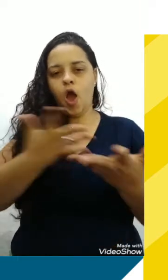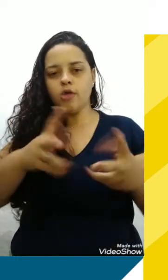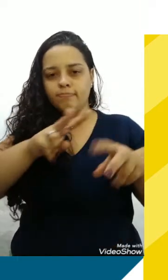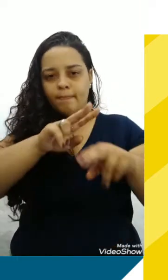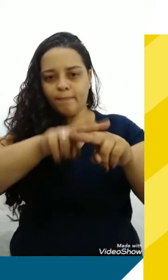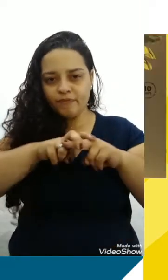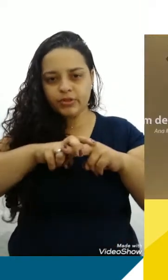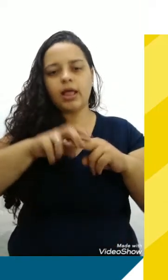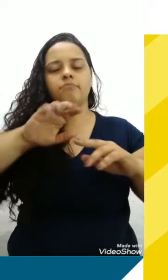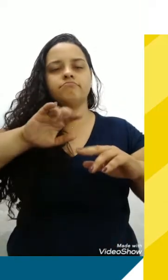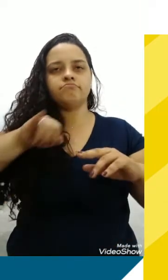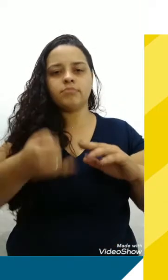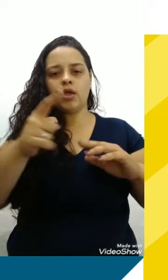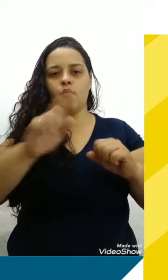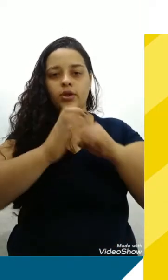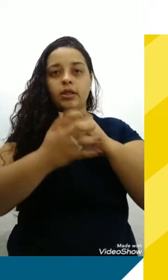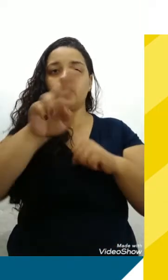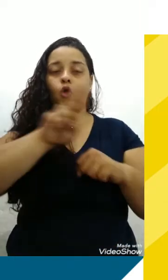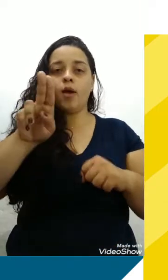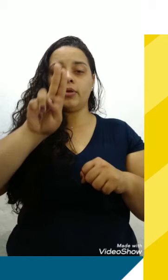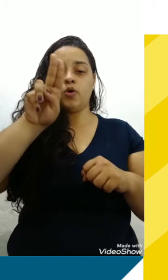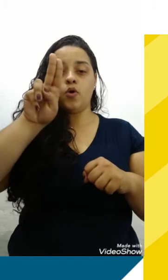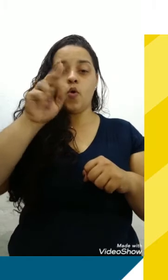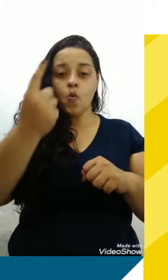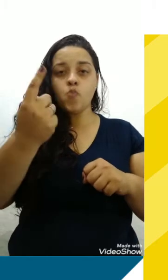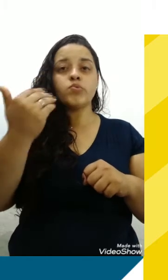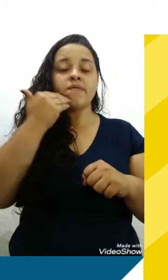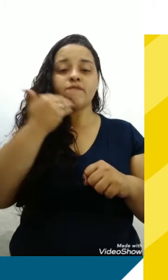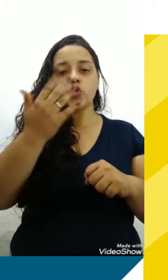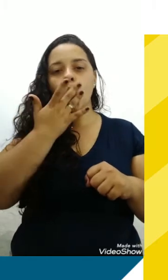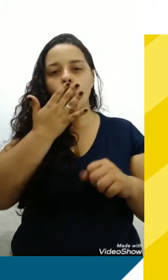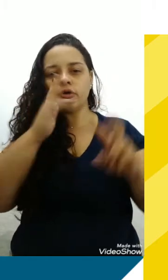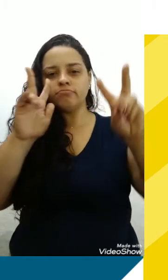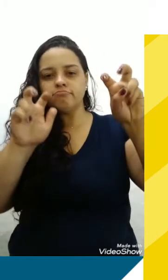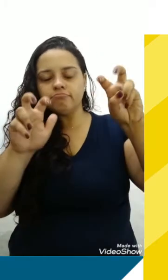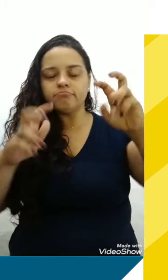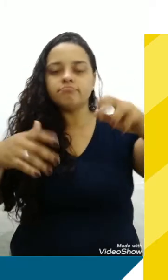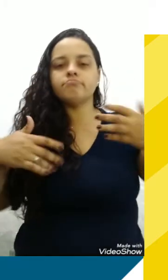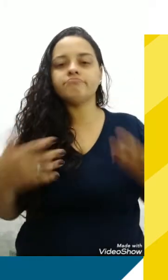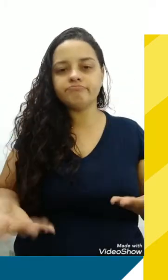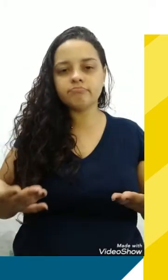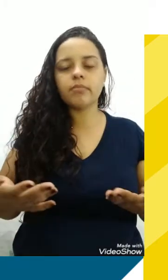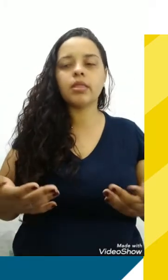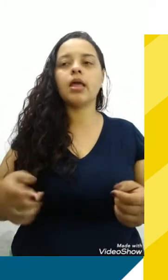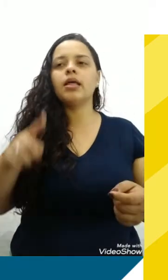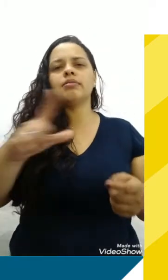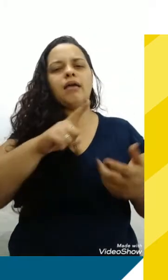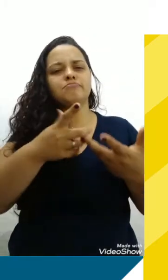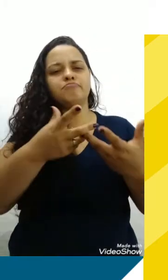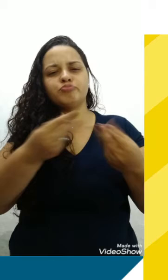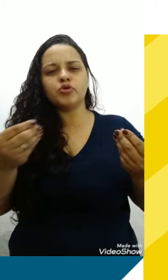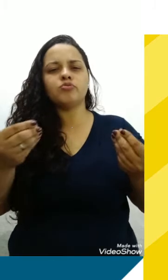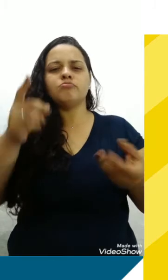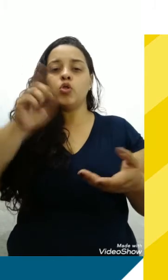Um Defeito de Cor, da Ana Maria Gonçalves. É um livro muito interessante porque, apesar de ser uma ficção literária, ele conta com uma